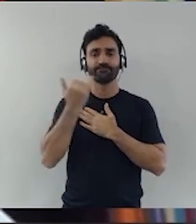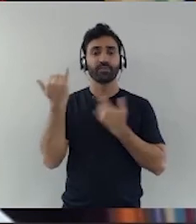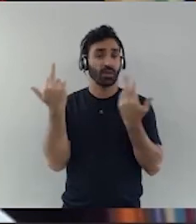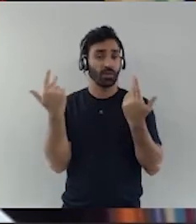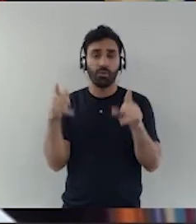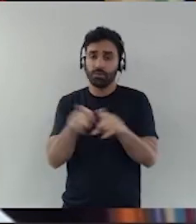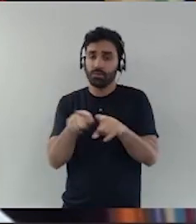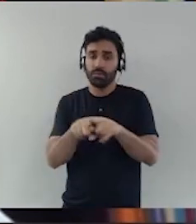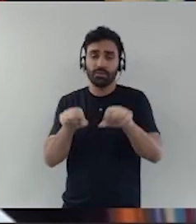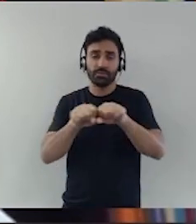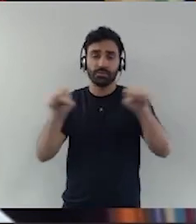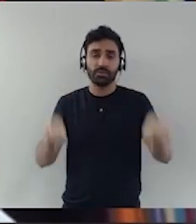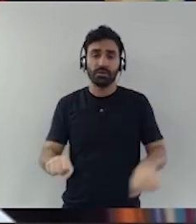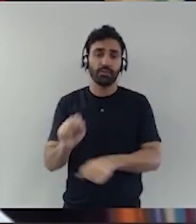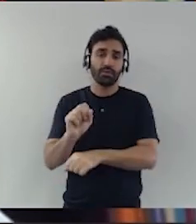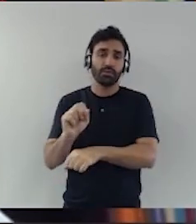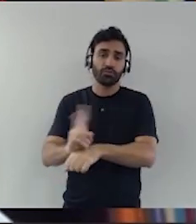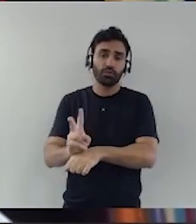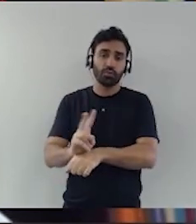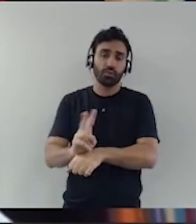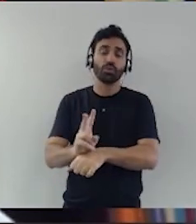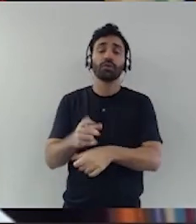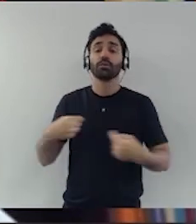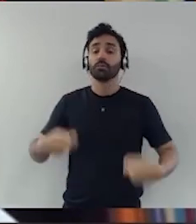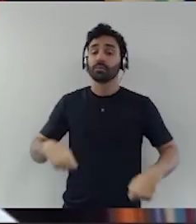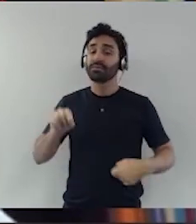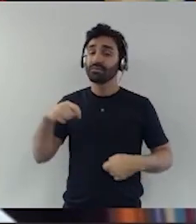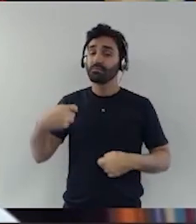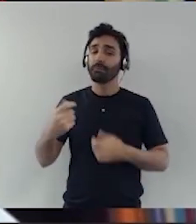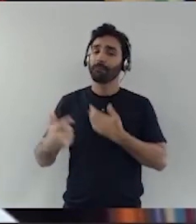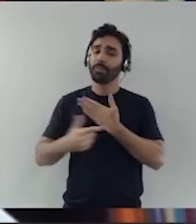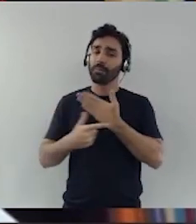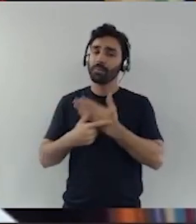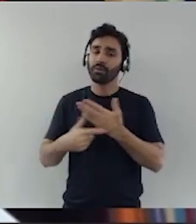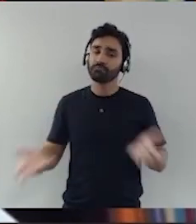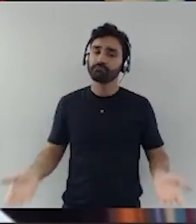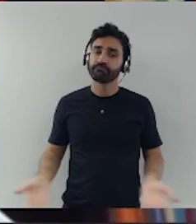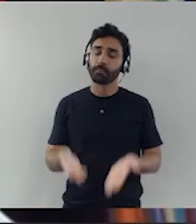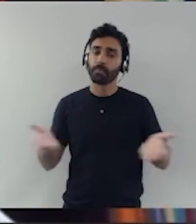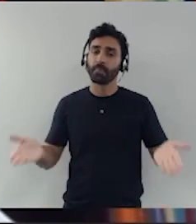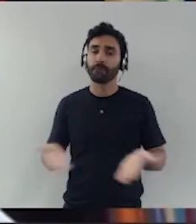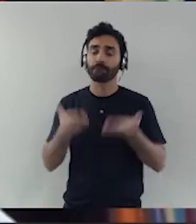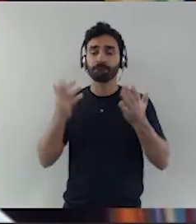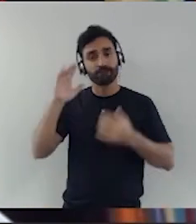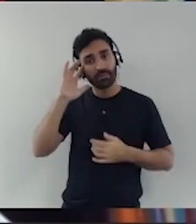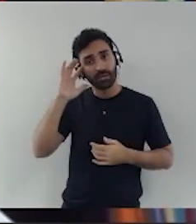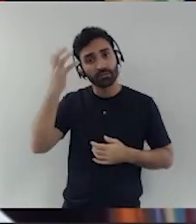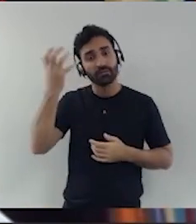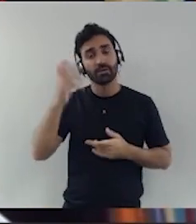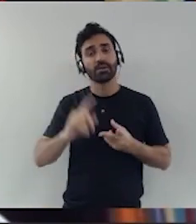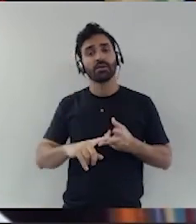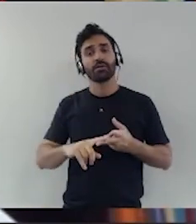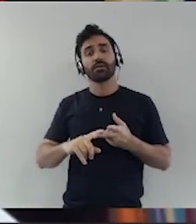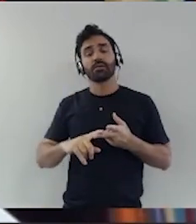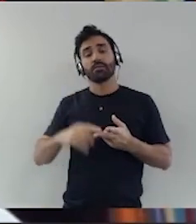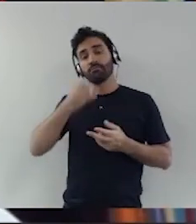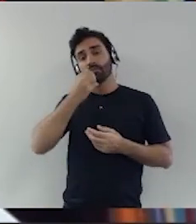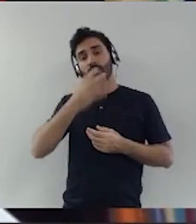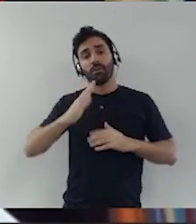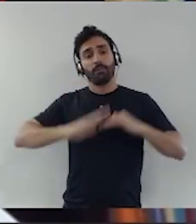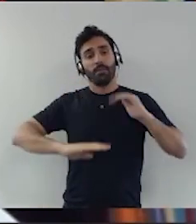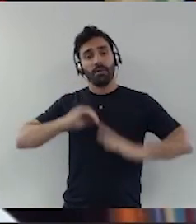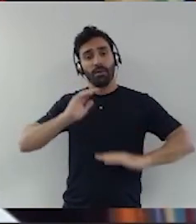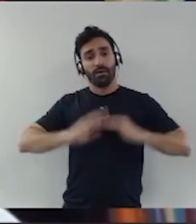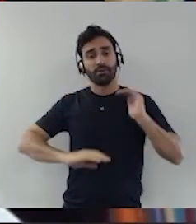como os sistemas de controle, né, que, eu repito, devem ter um papel indutor dessas soluções, indutor das boas